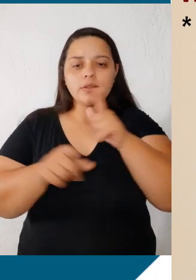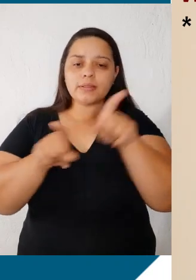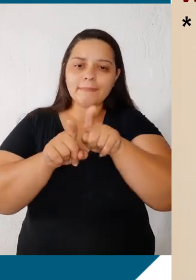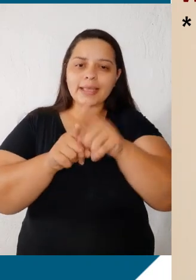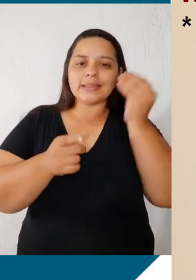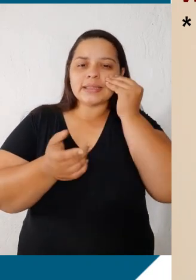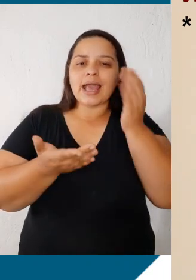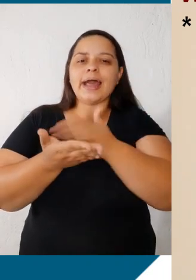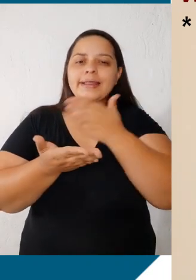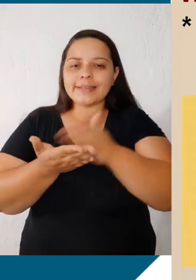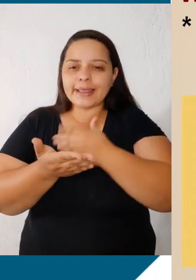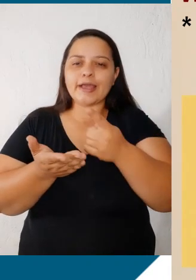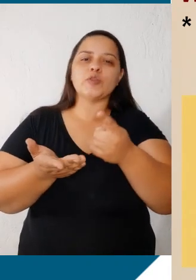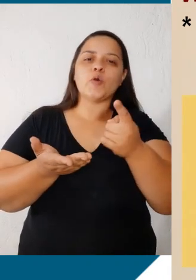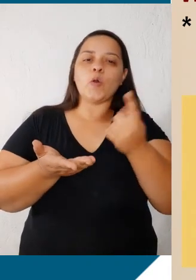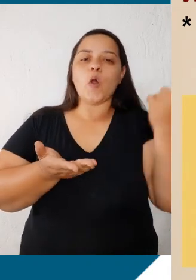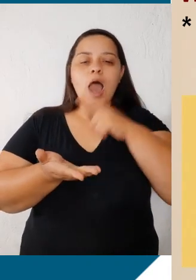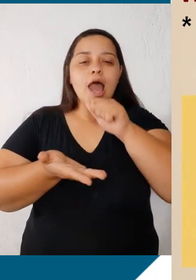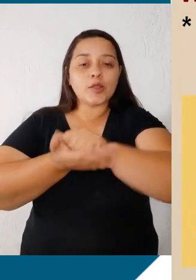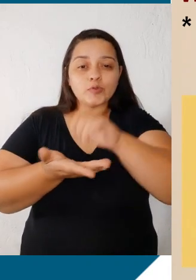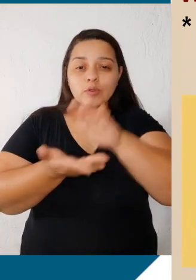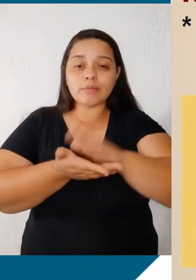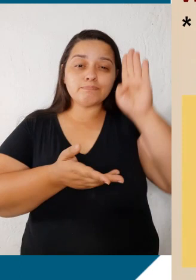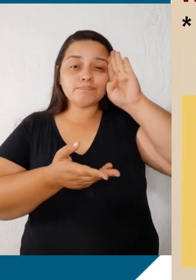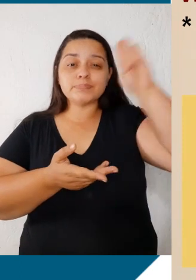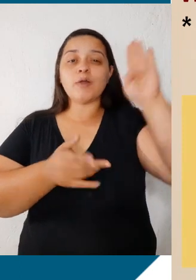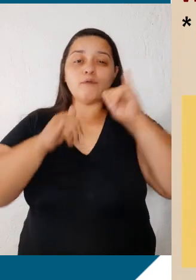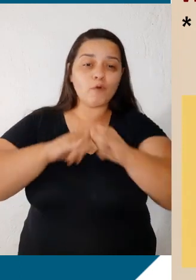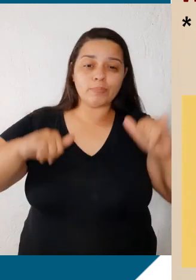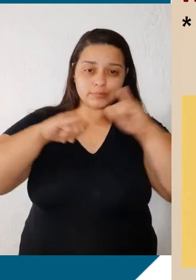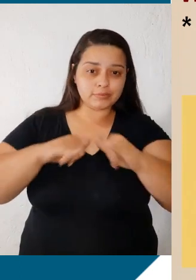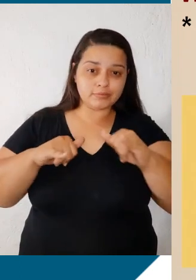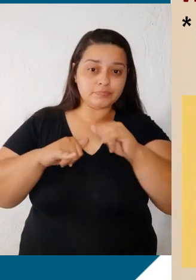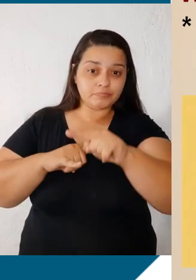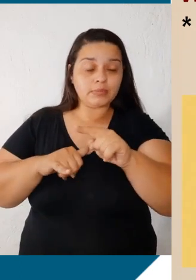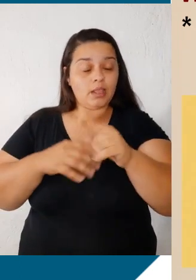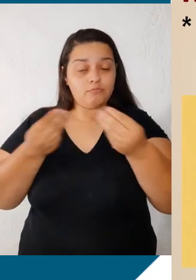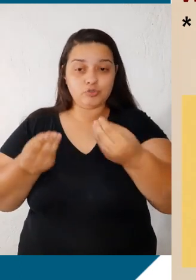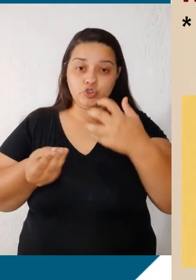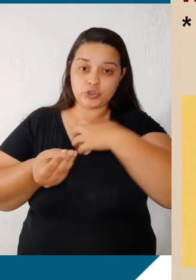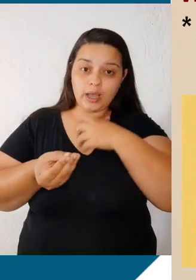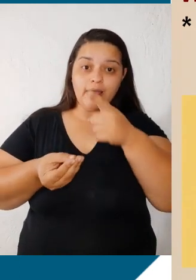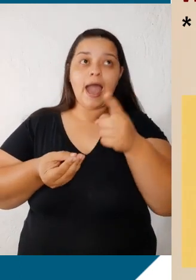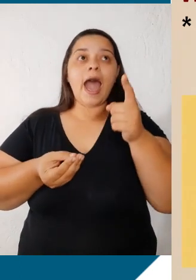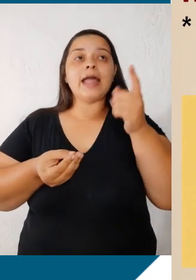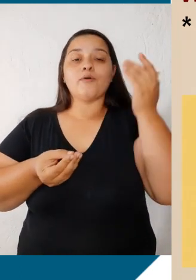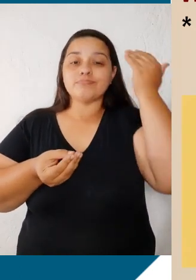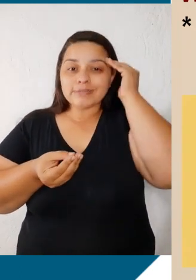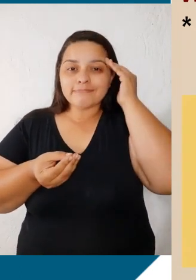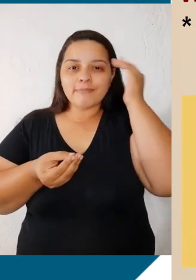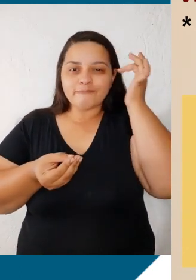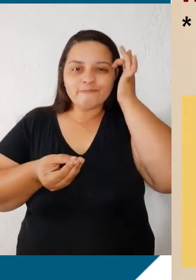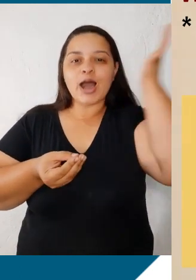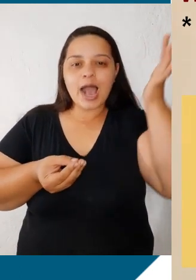inclusive separar um caderno ou um bloco para anotar as principais informações. Dessa forma, vai ser muito mais